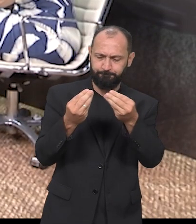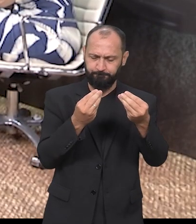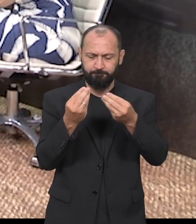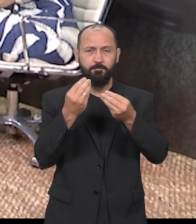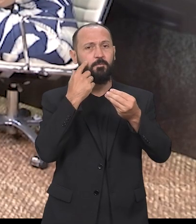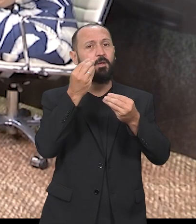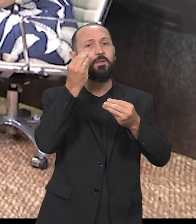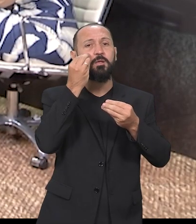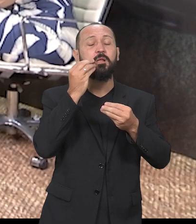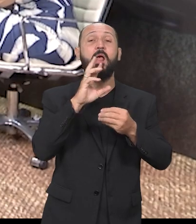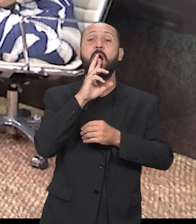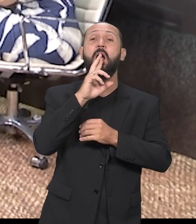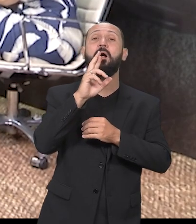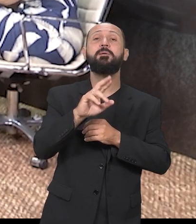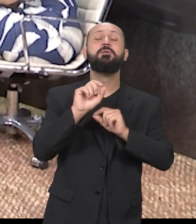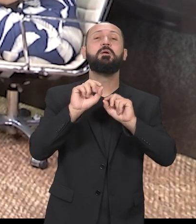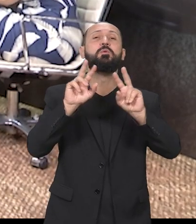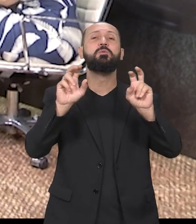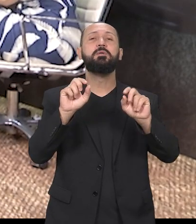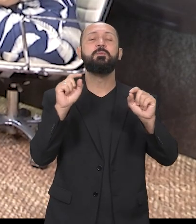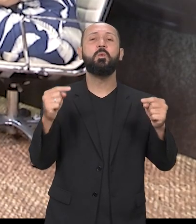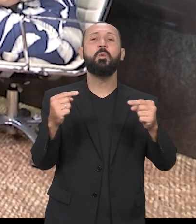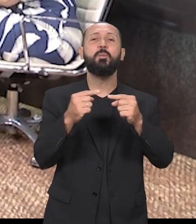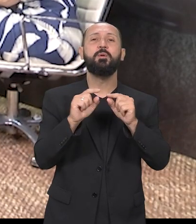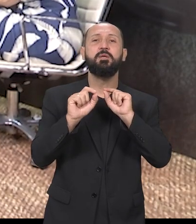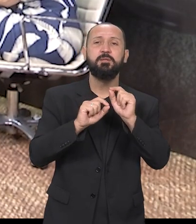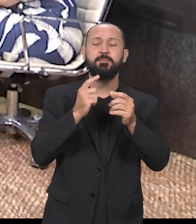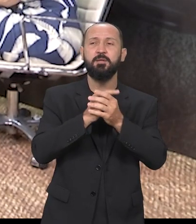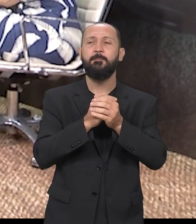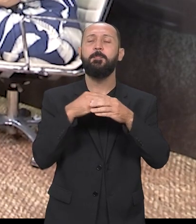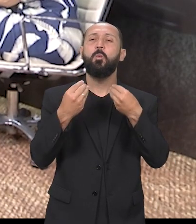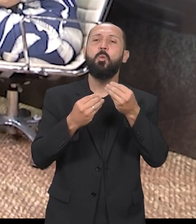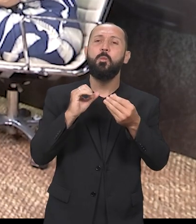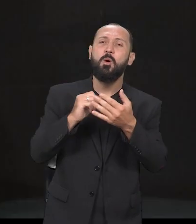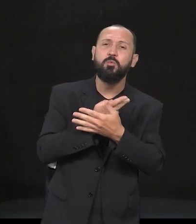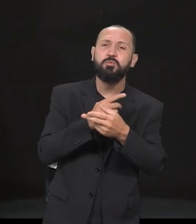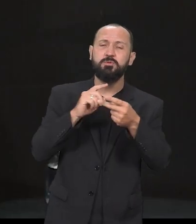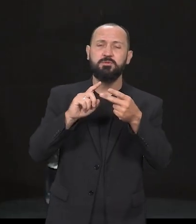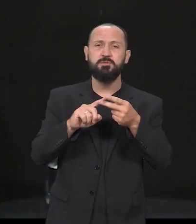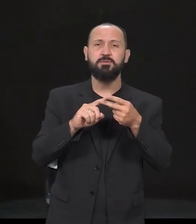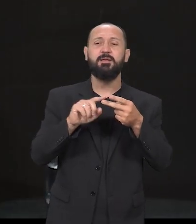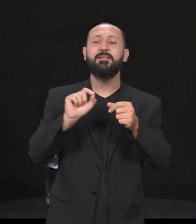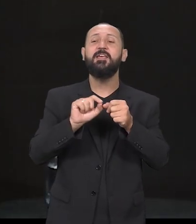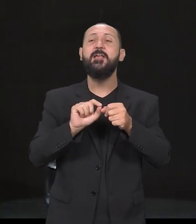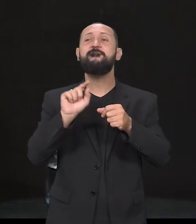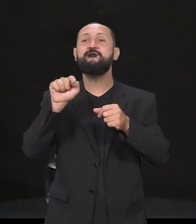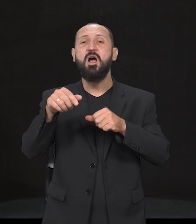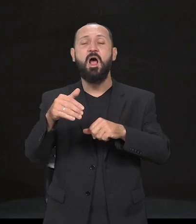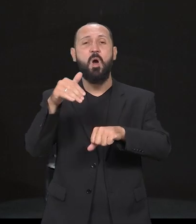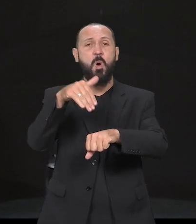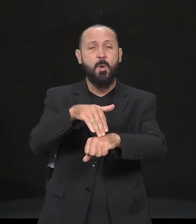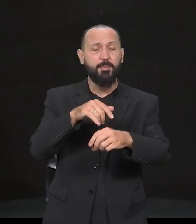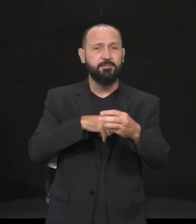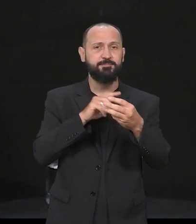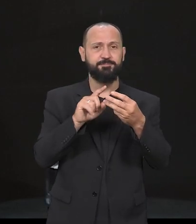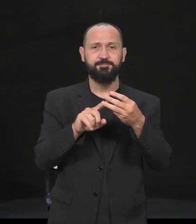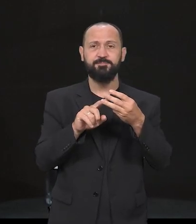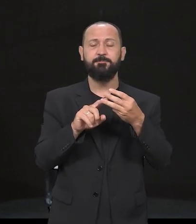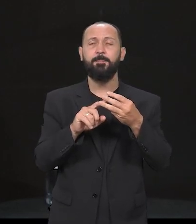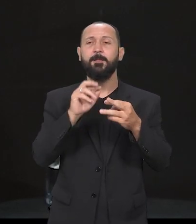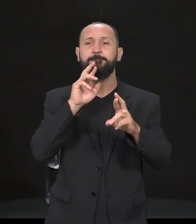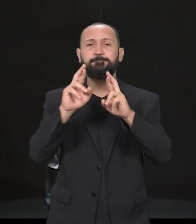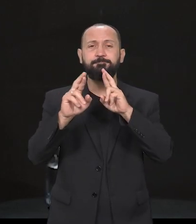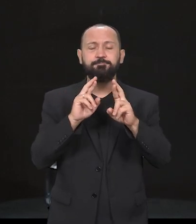vestígios, tentando responder a questões relacionadas à dinâmica, à autoria, né? A gente tenta